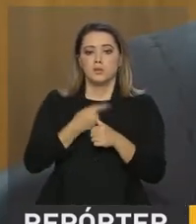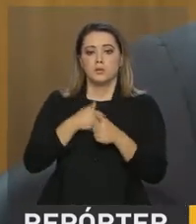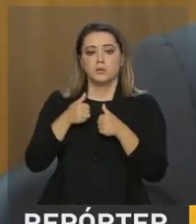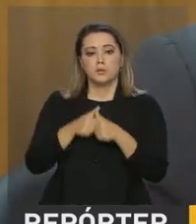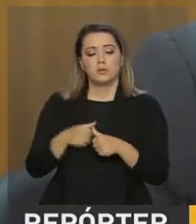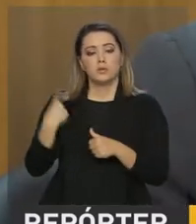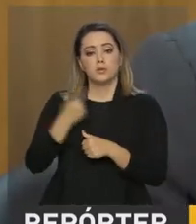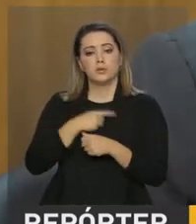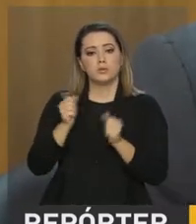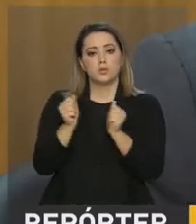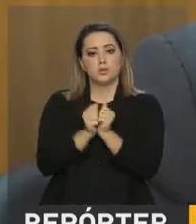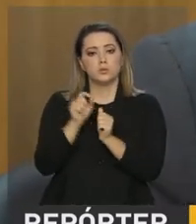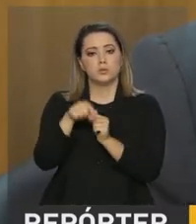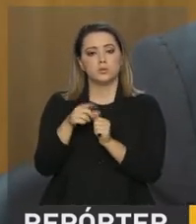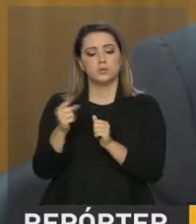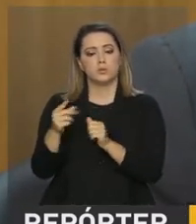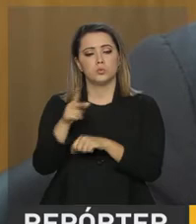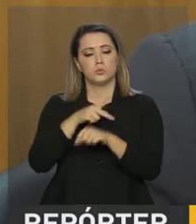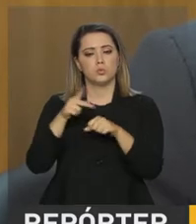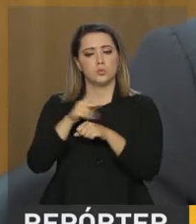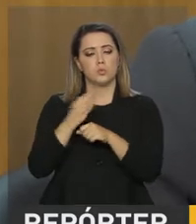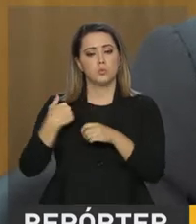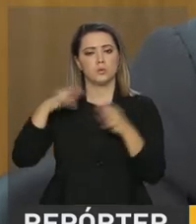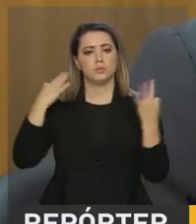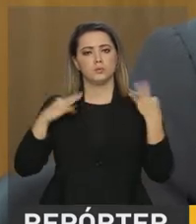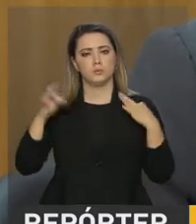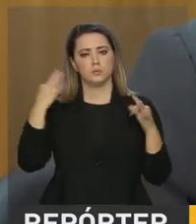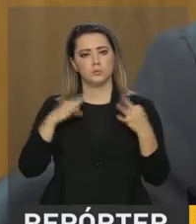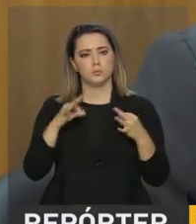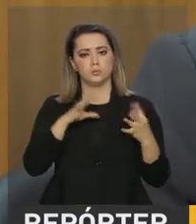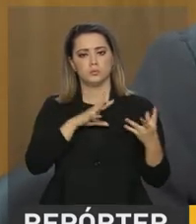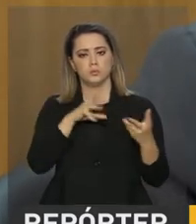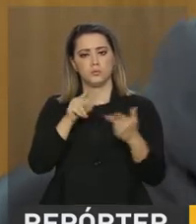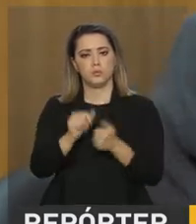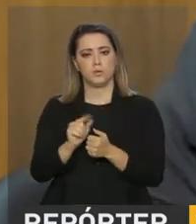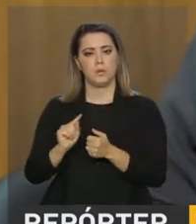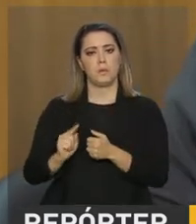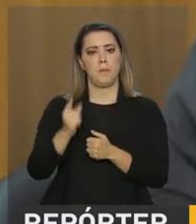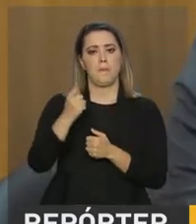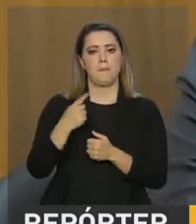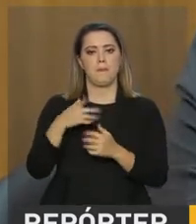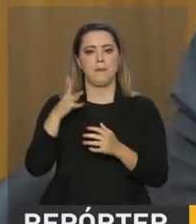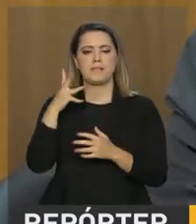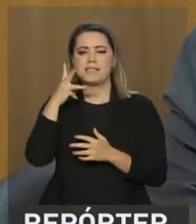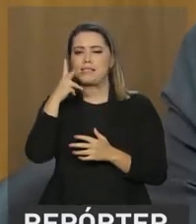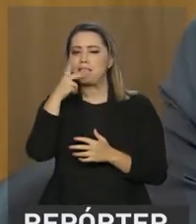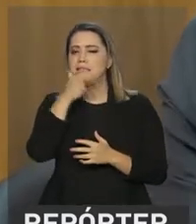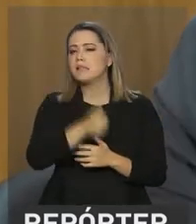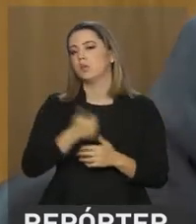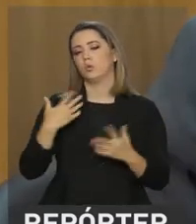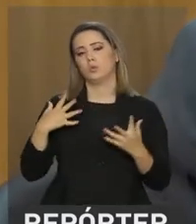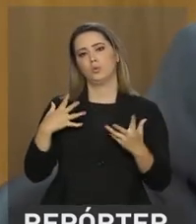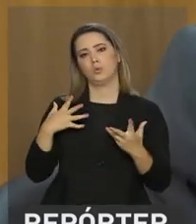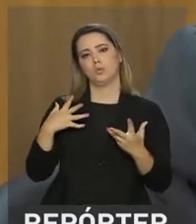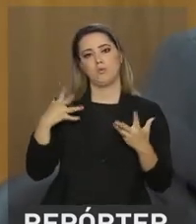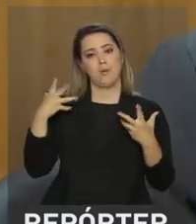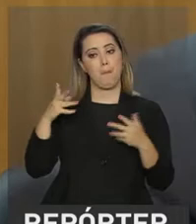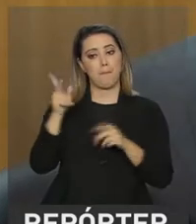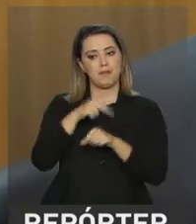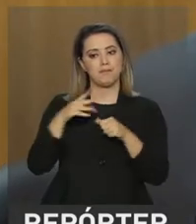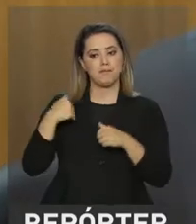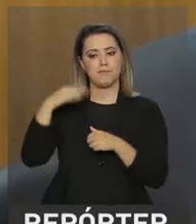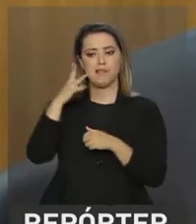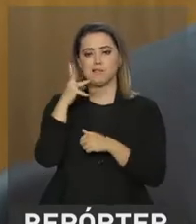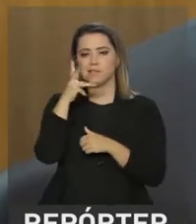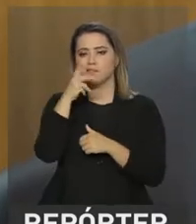nós fomos votados por uma maior publicação de turismo do mundo como país mais lindo do mundo e pela cnn como o país do